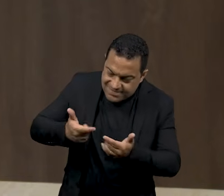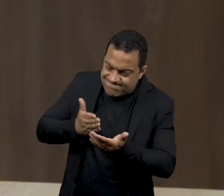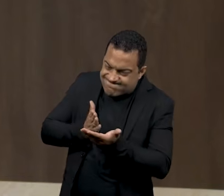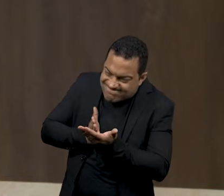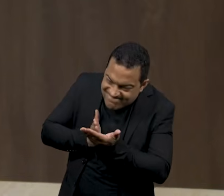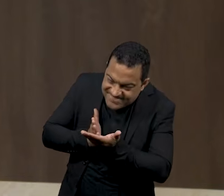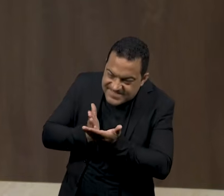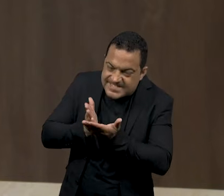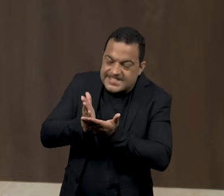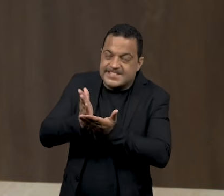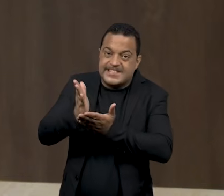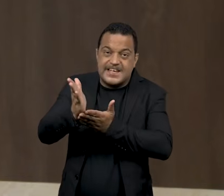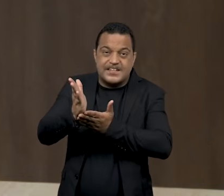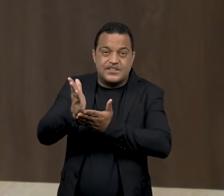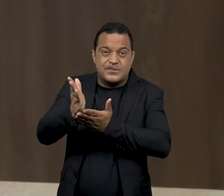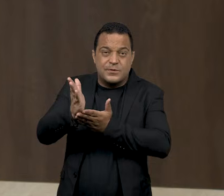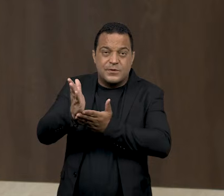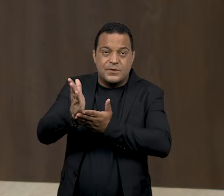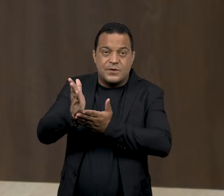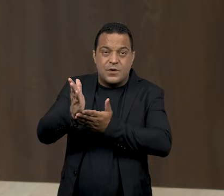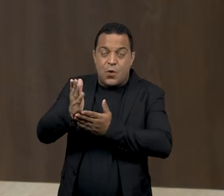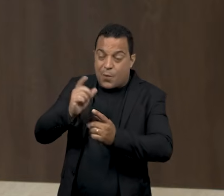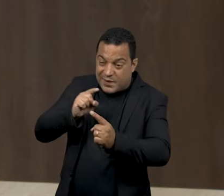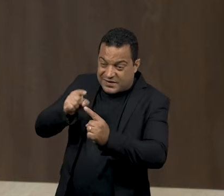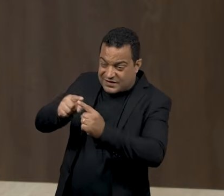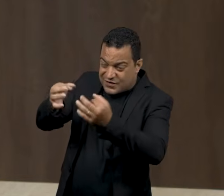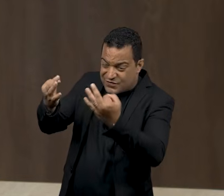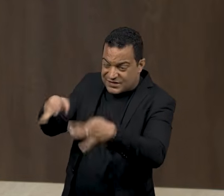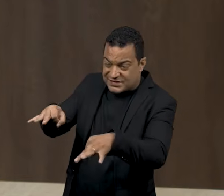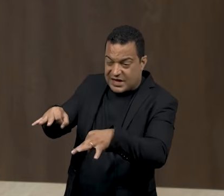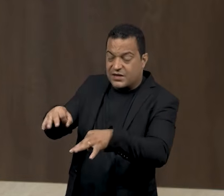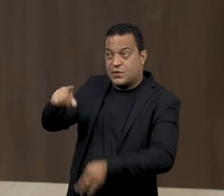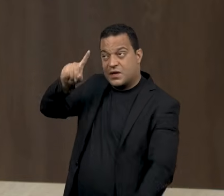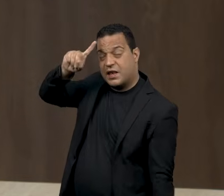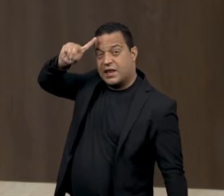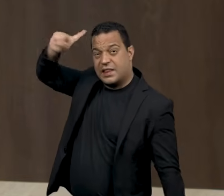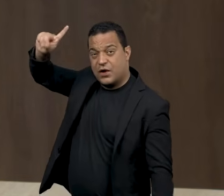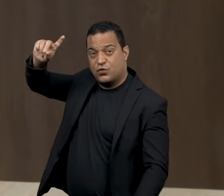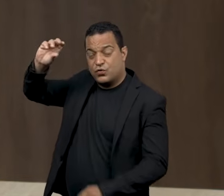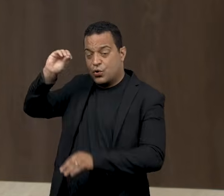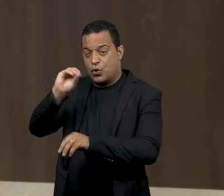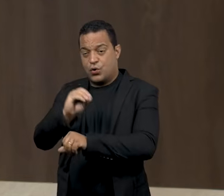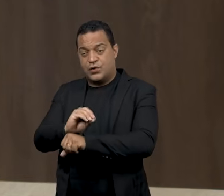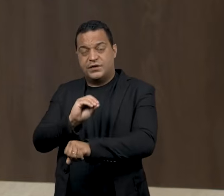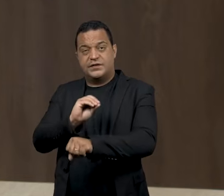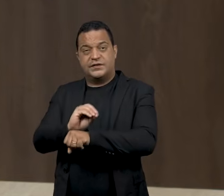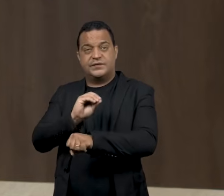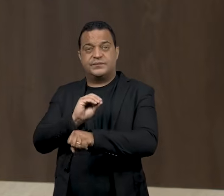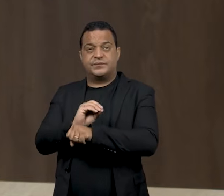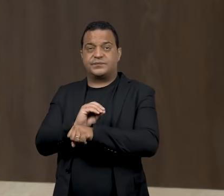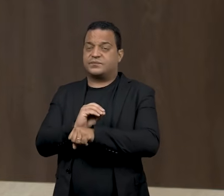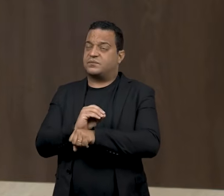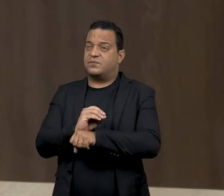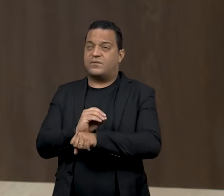forma certa, seguir um caminho, uma determinada direção, e com a bênção do Senhor, com a direção de Deus na sua vida, aí